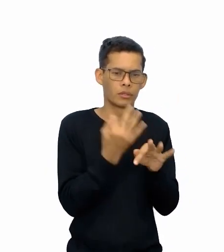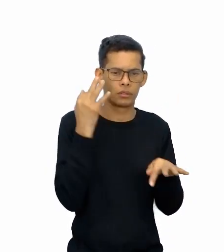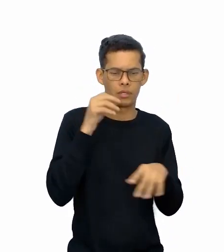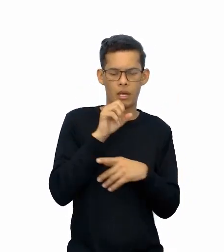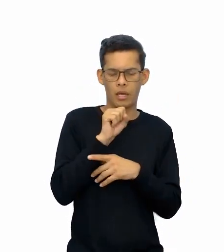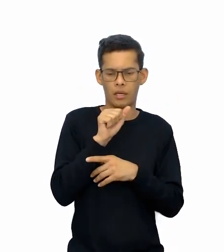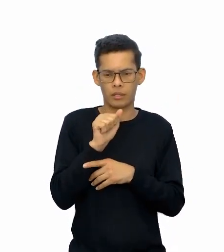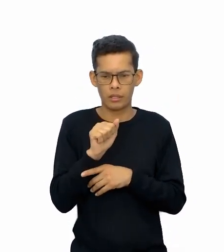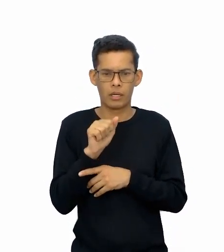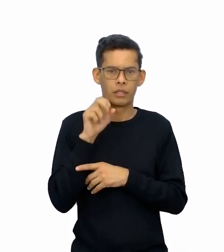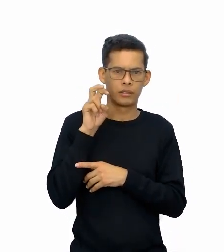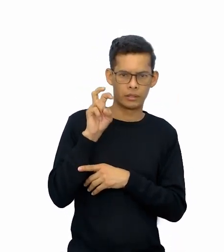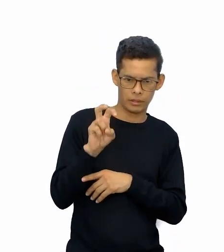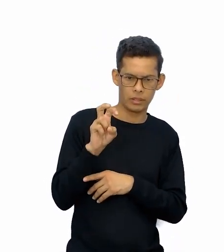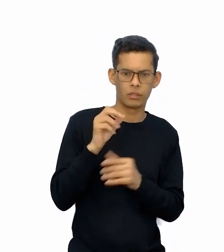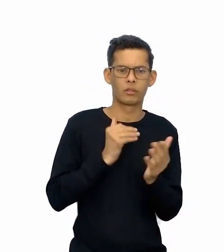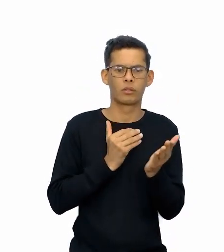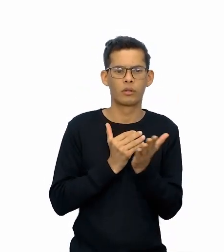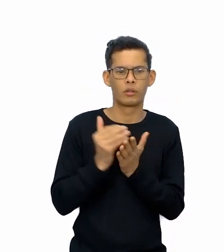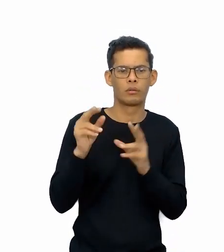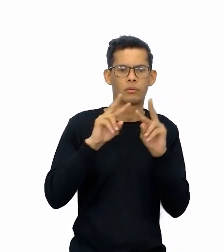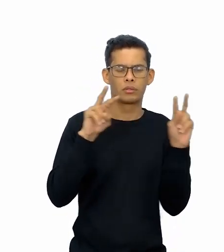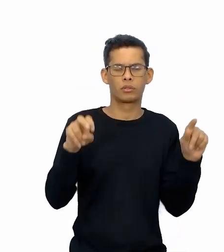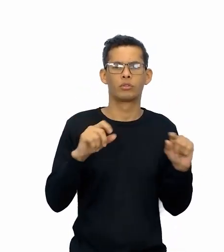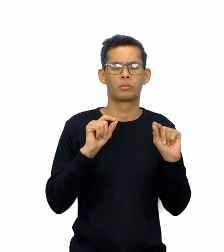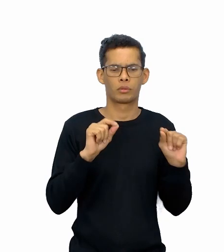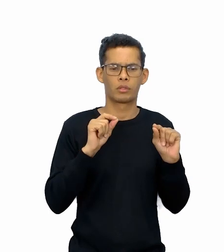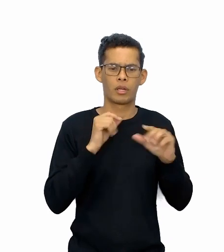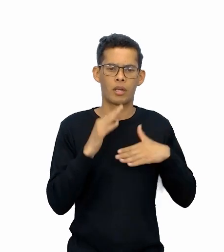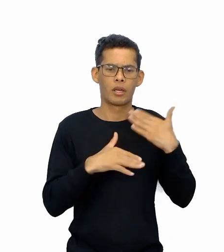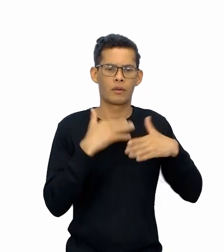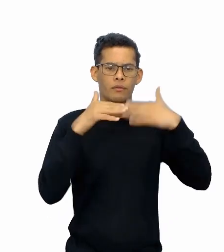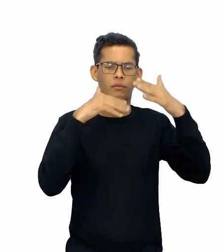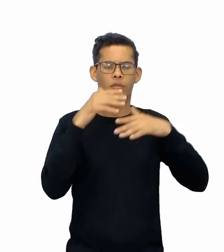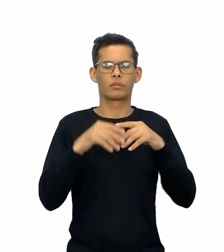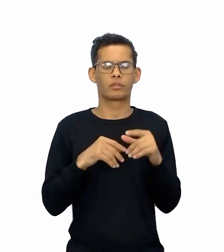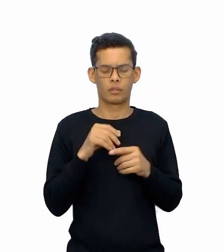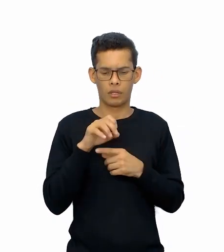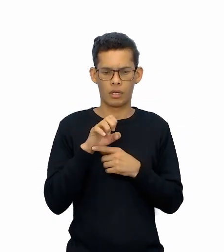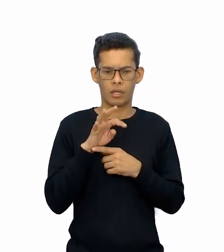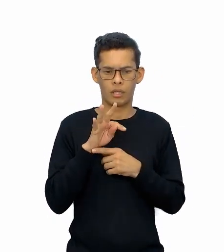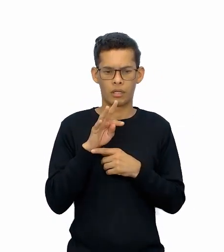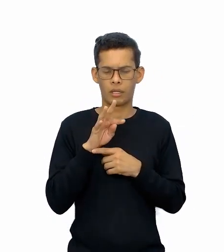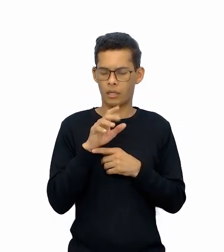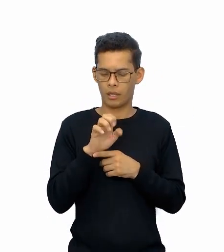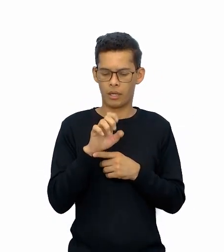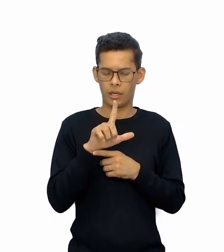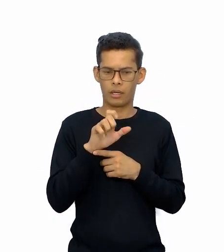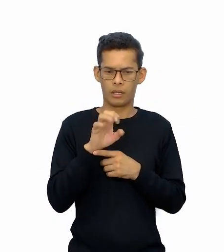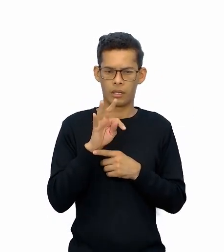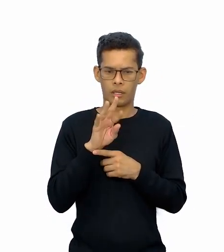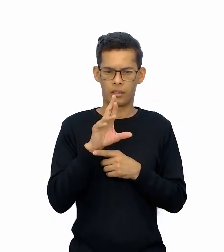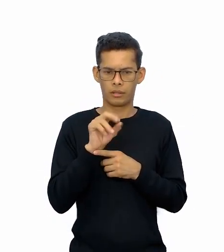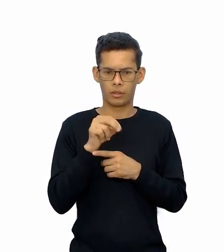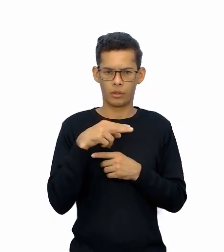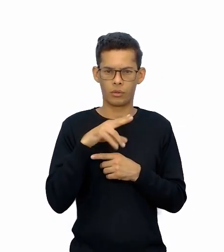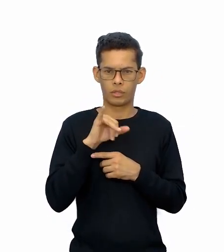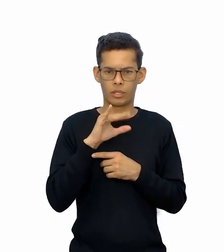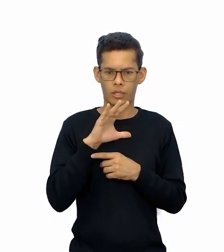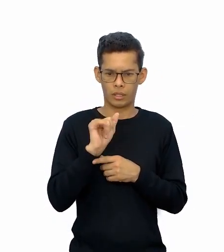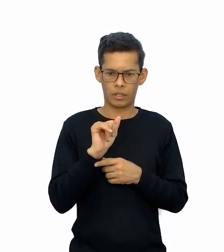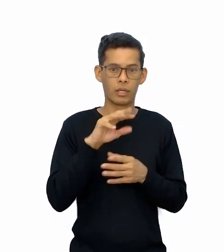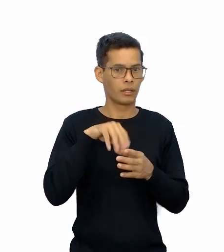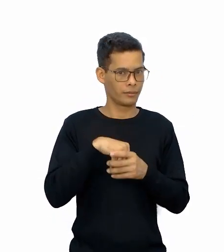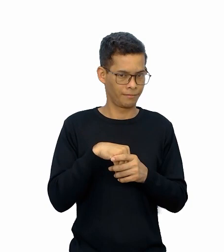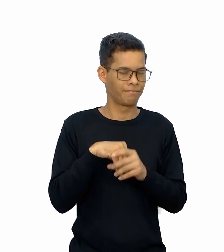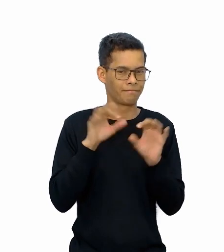SA5 vai começar partindo da evolução da eletrônica. Então, vocês acabaram, né? Para chegar nessa aula, acabaram